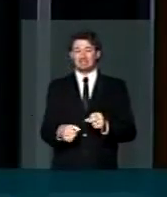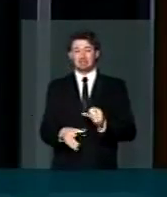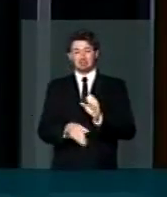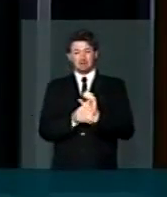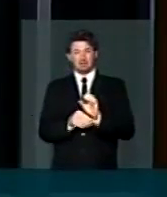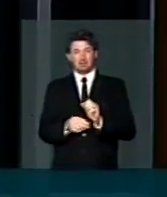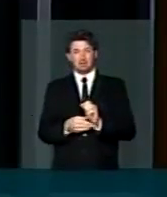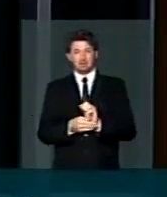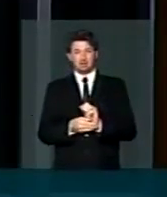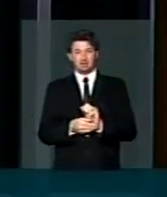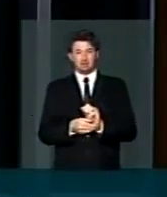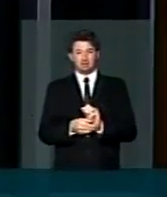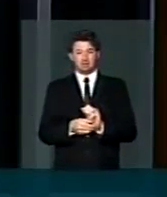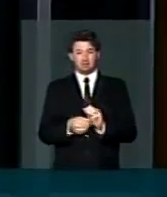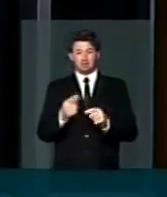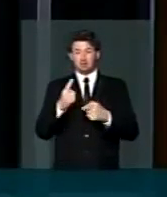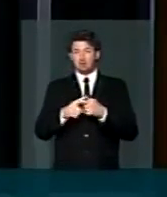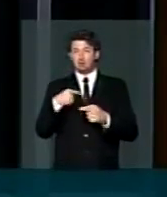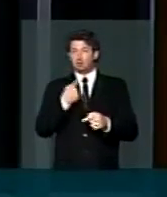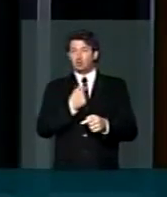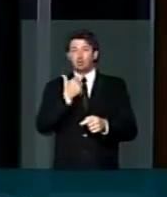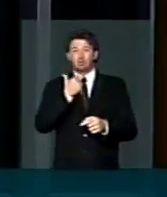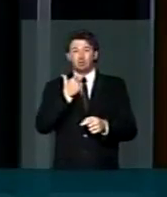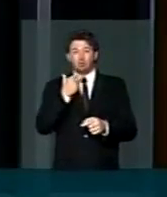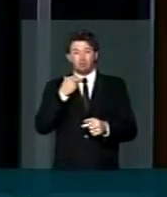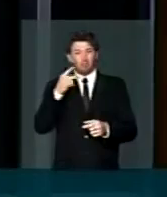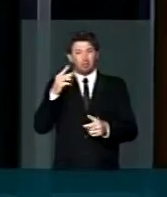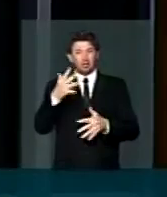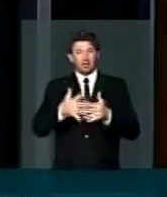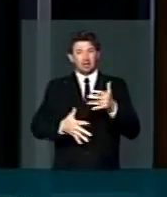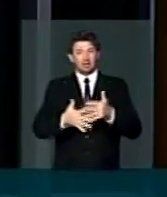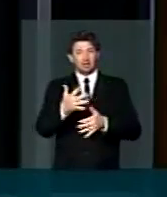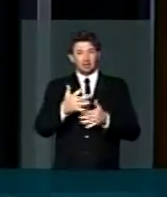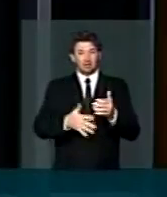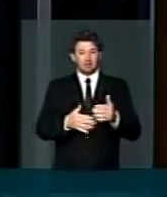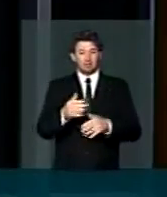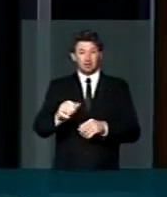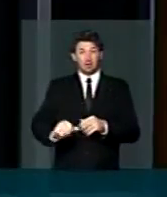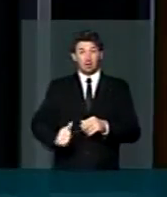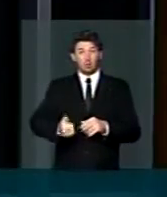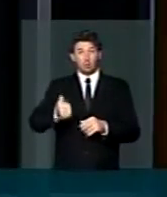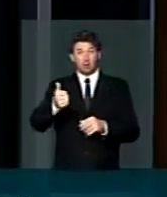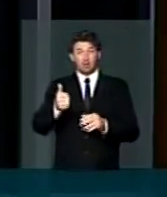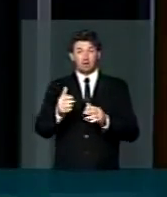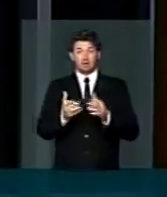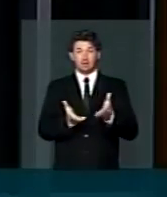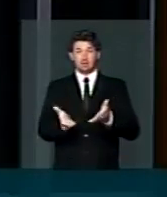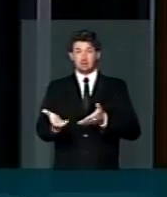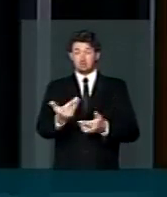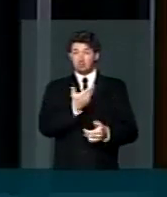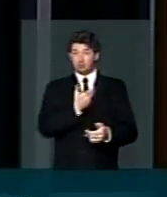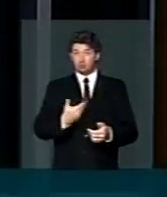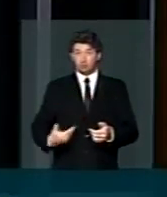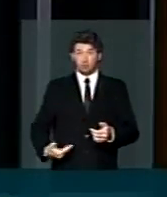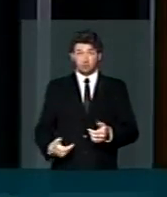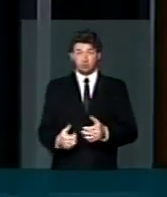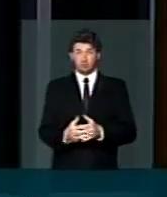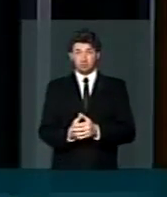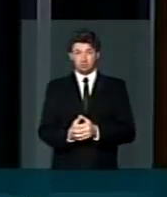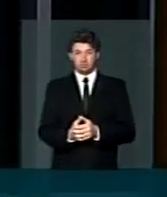esta emenda. Porque nós não podemos comprometer a qualidade do serviço público.